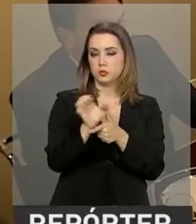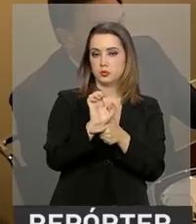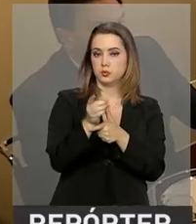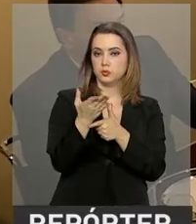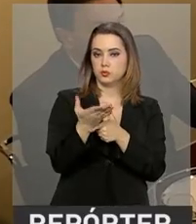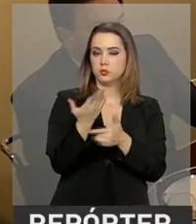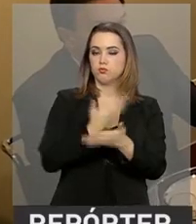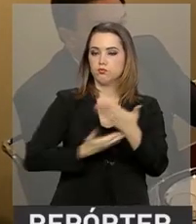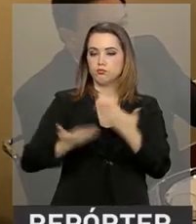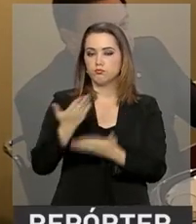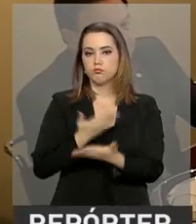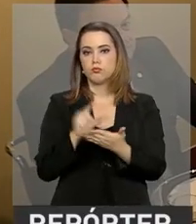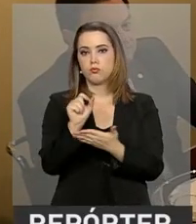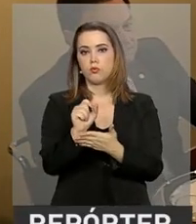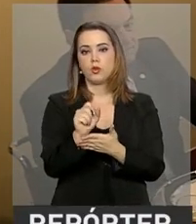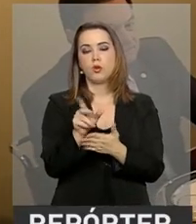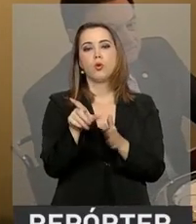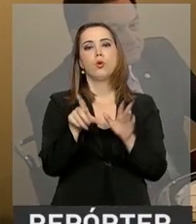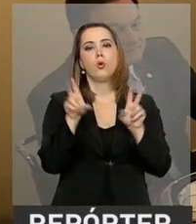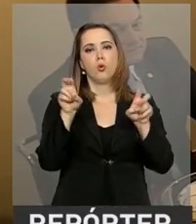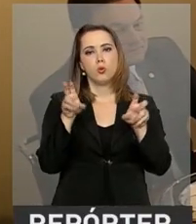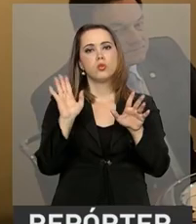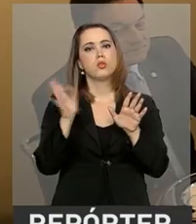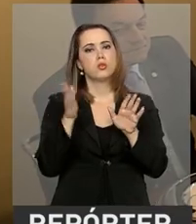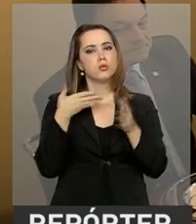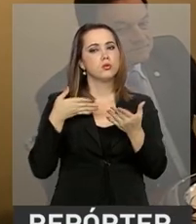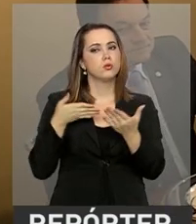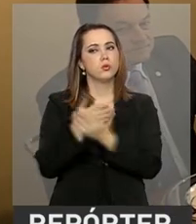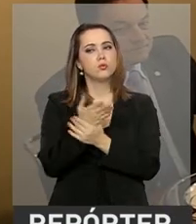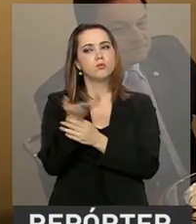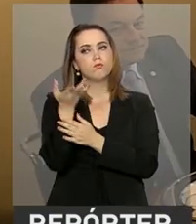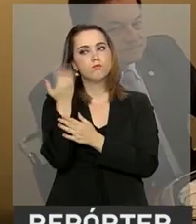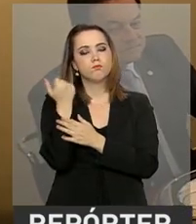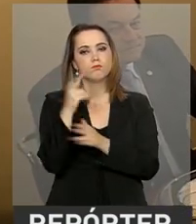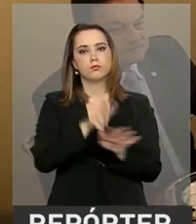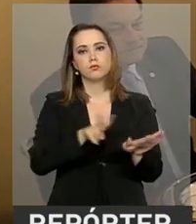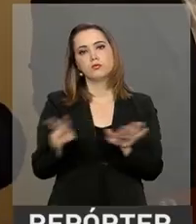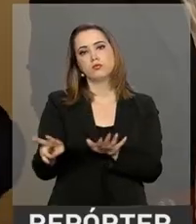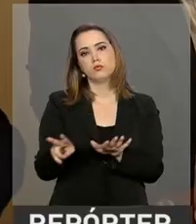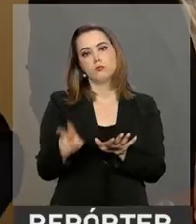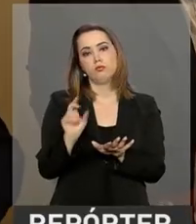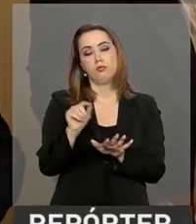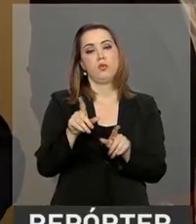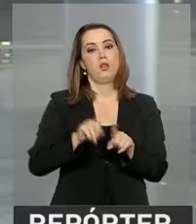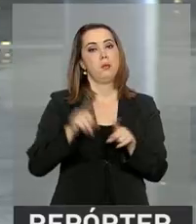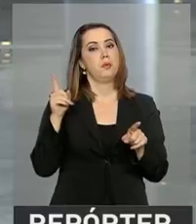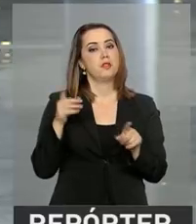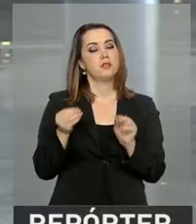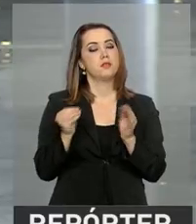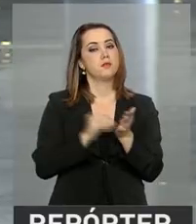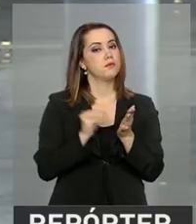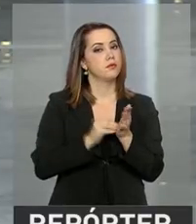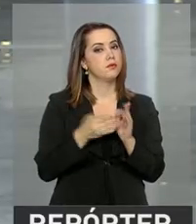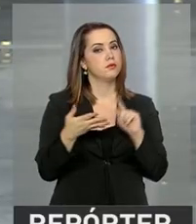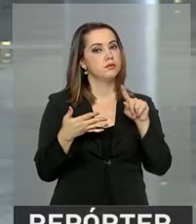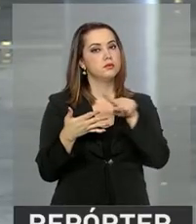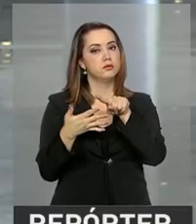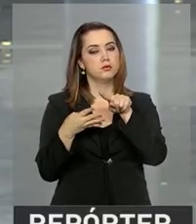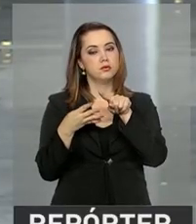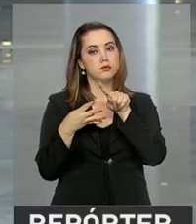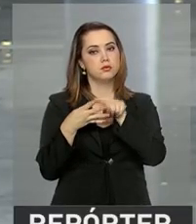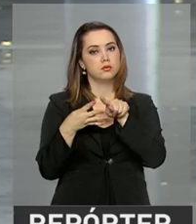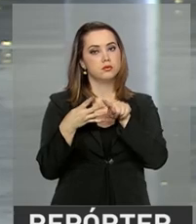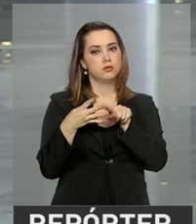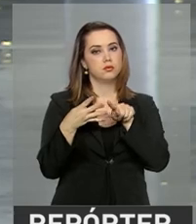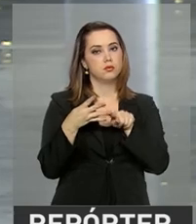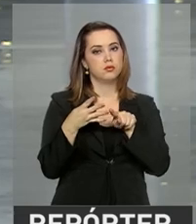O texto base desse projeto já foi aprovado há duas semanas, mas ainda faltam quatro destaques para serem analisados e